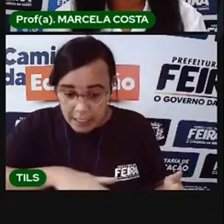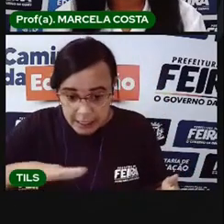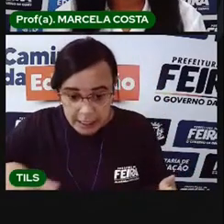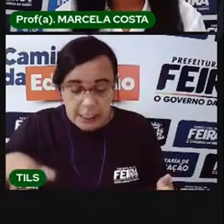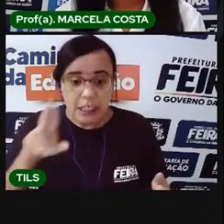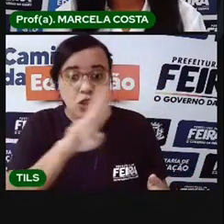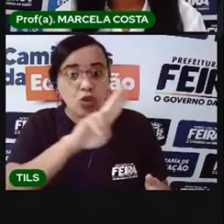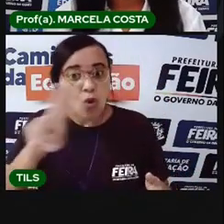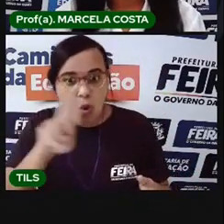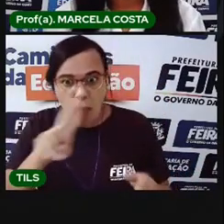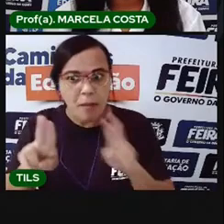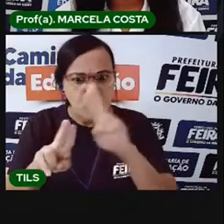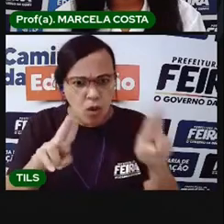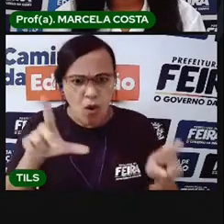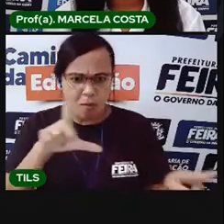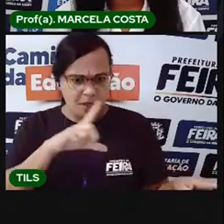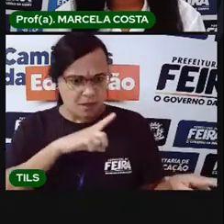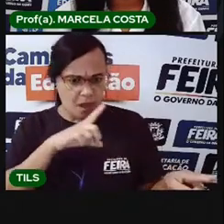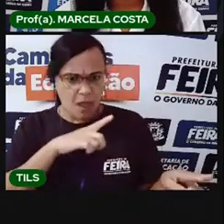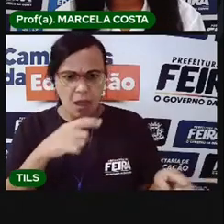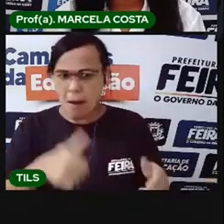e um sobrenome.